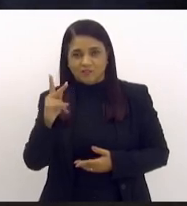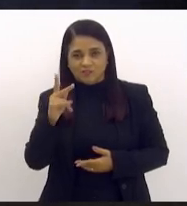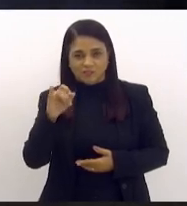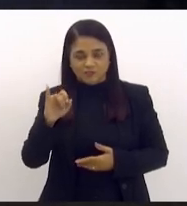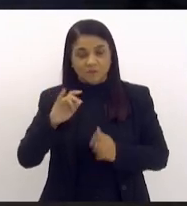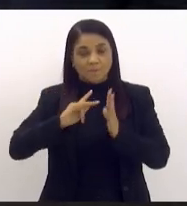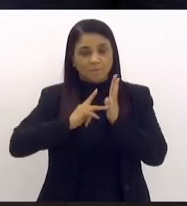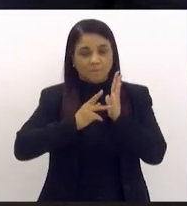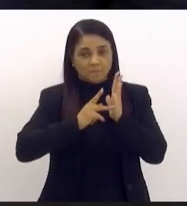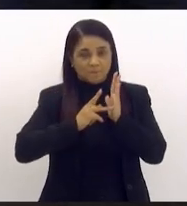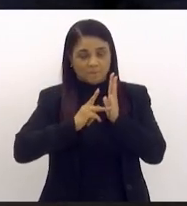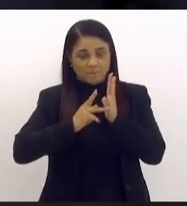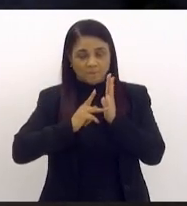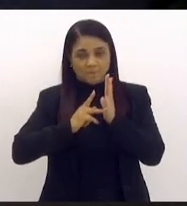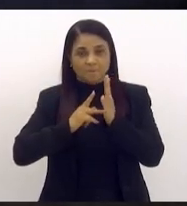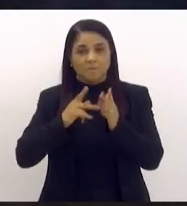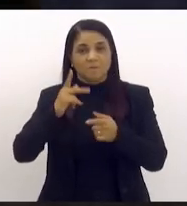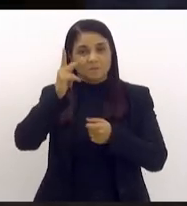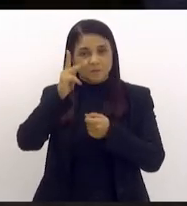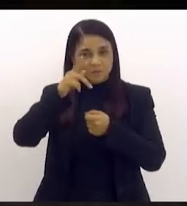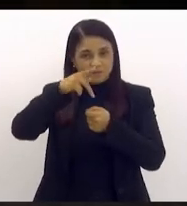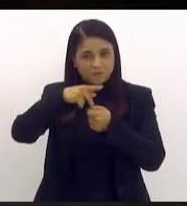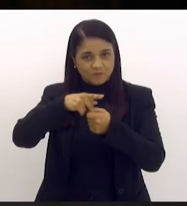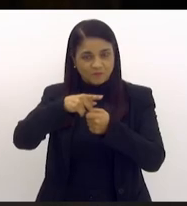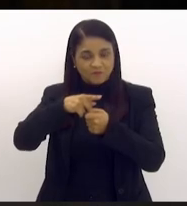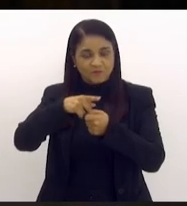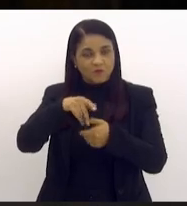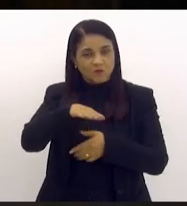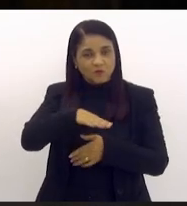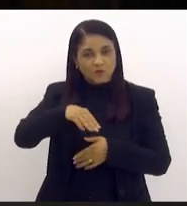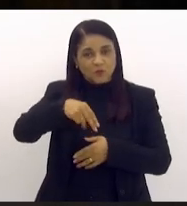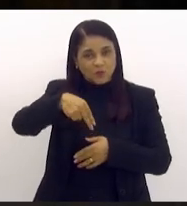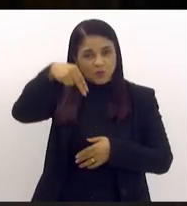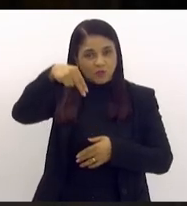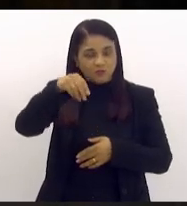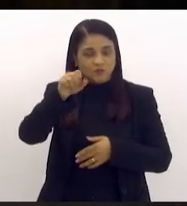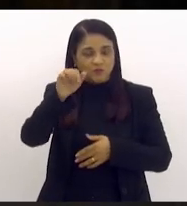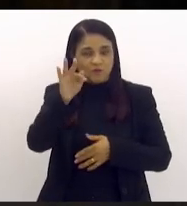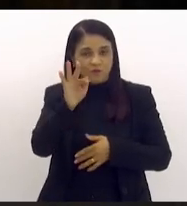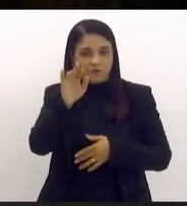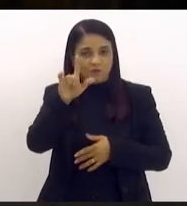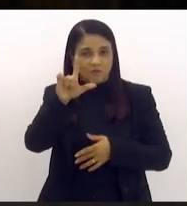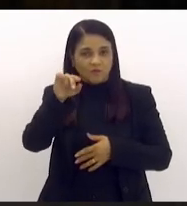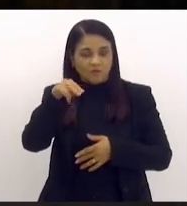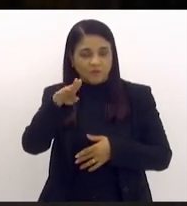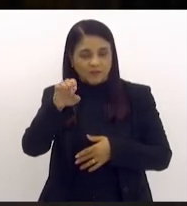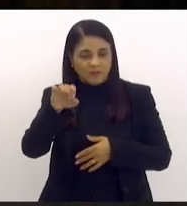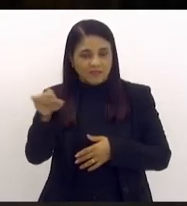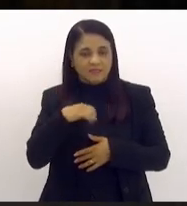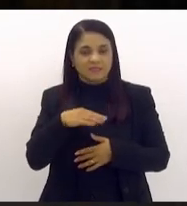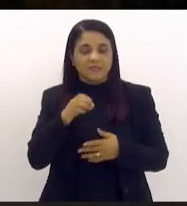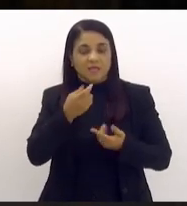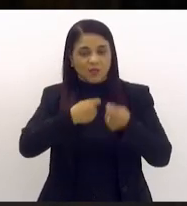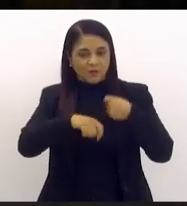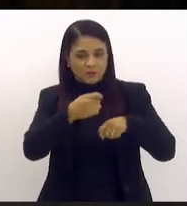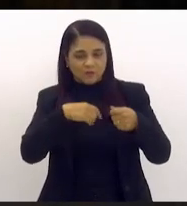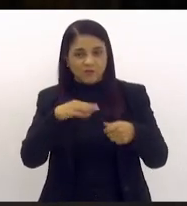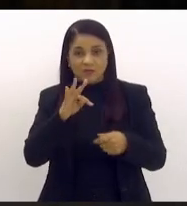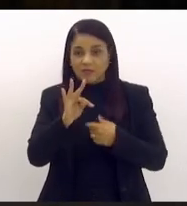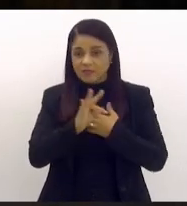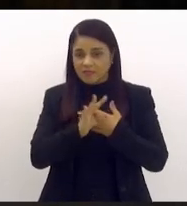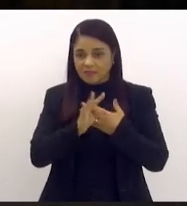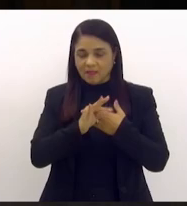pretoleo do Norte Fluminense ele é economista e técnico do diz por